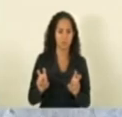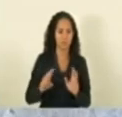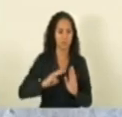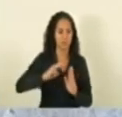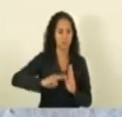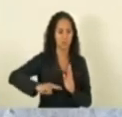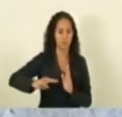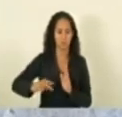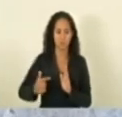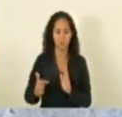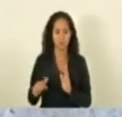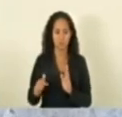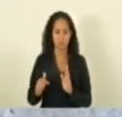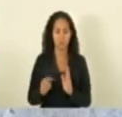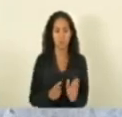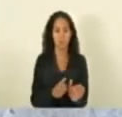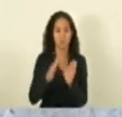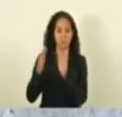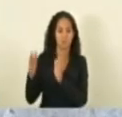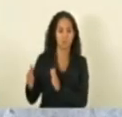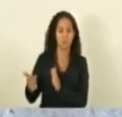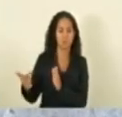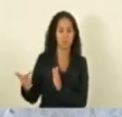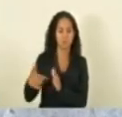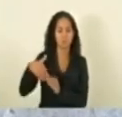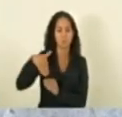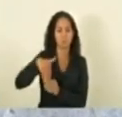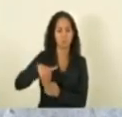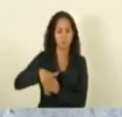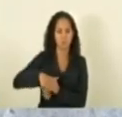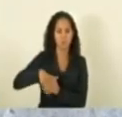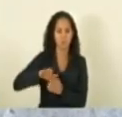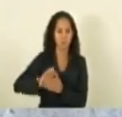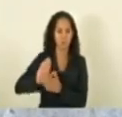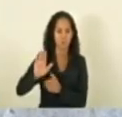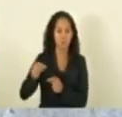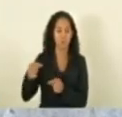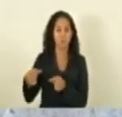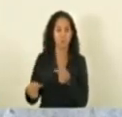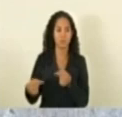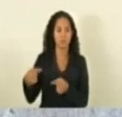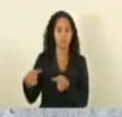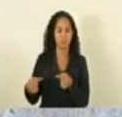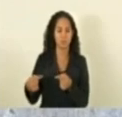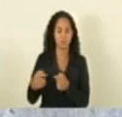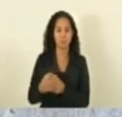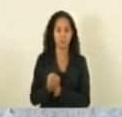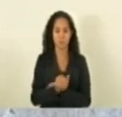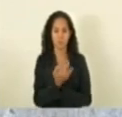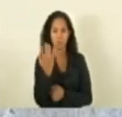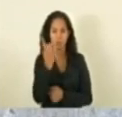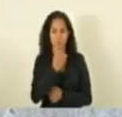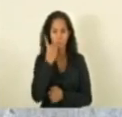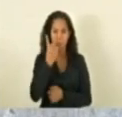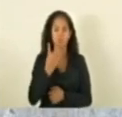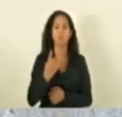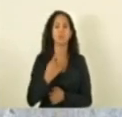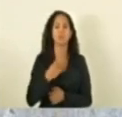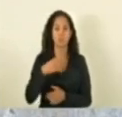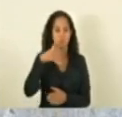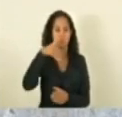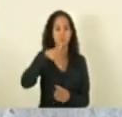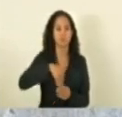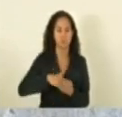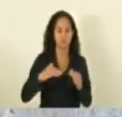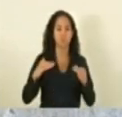lidas. Segunda parte sujeita à deliberação. A coro para votação.